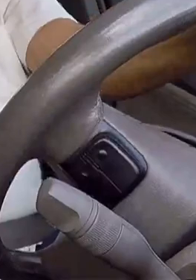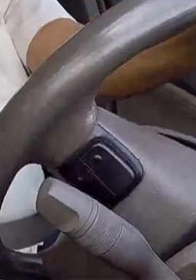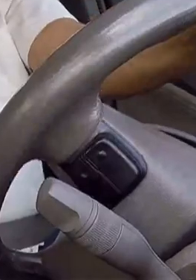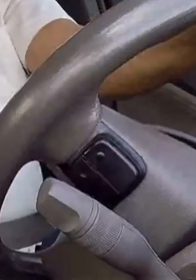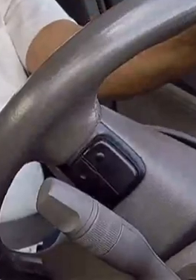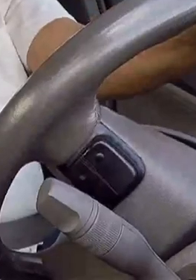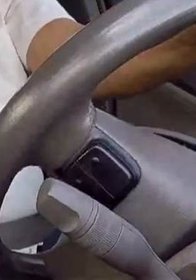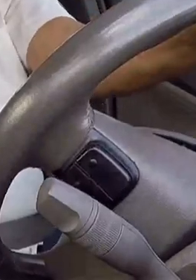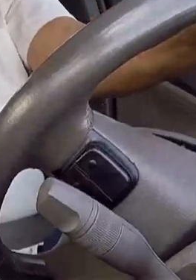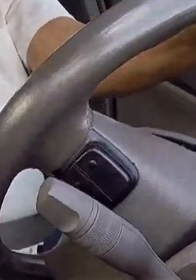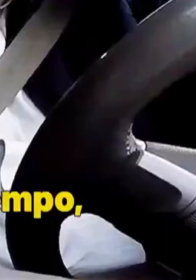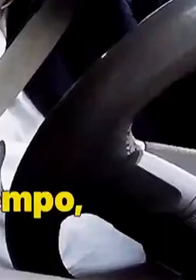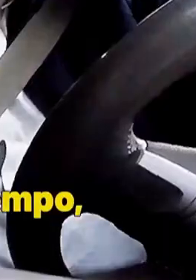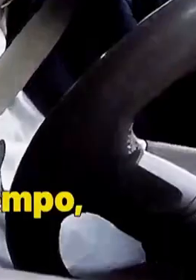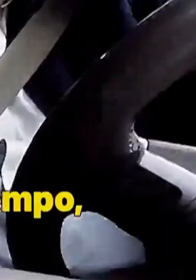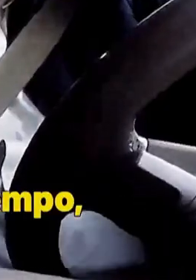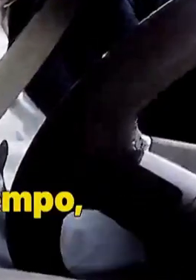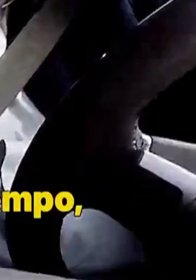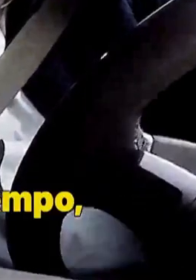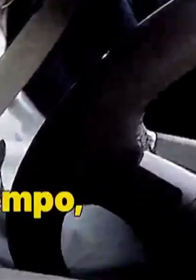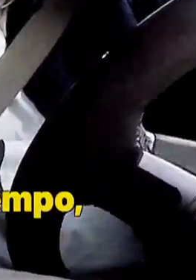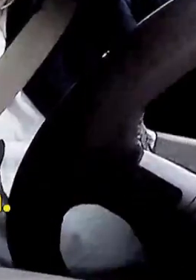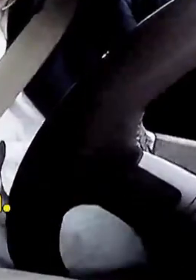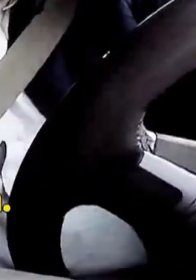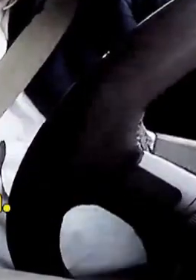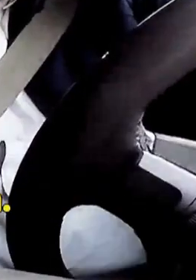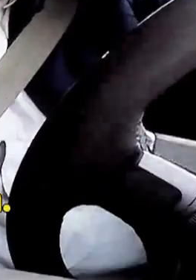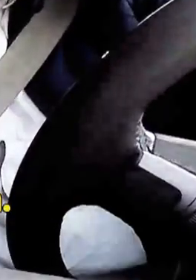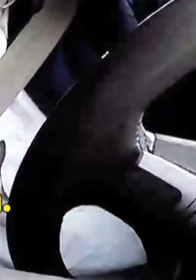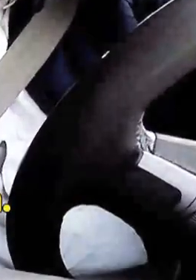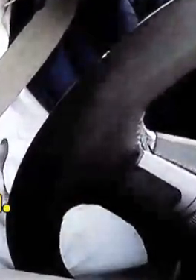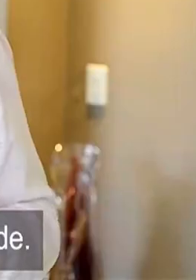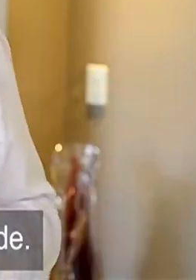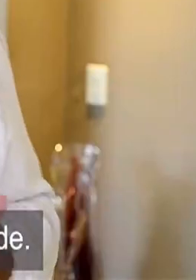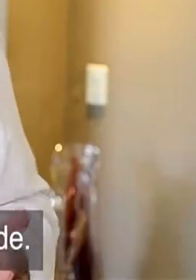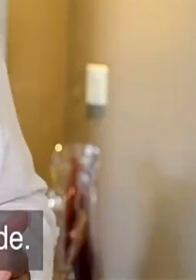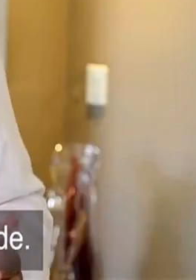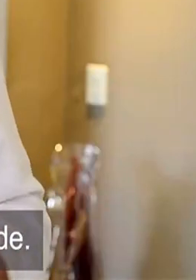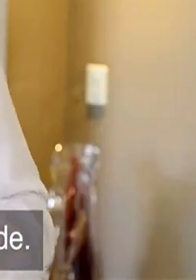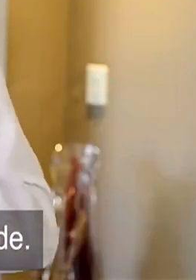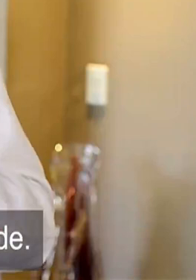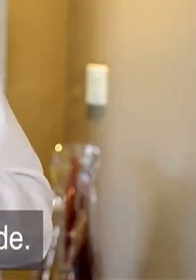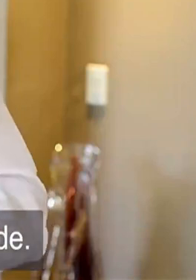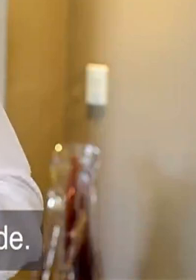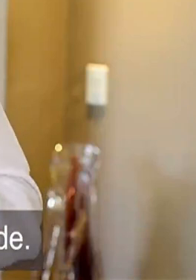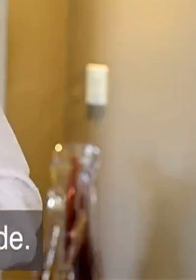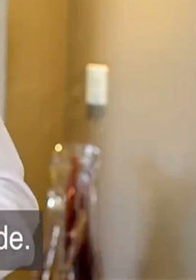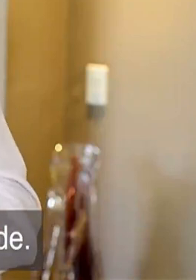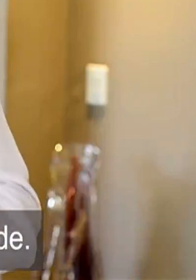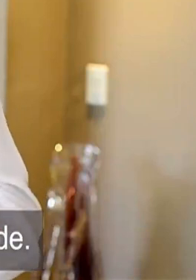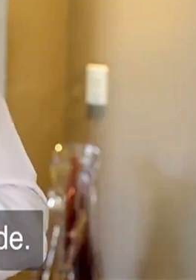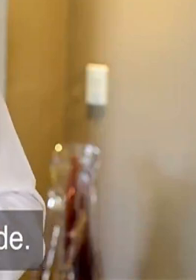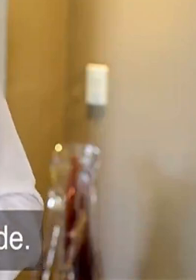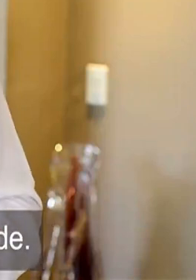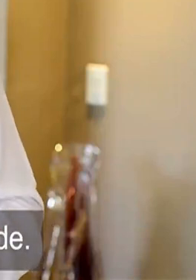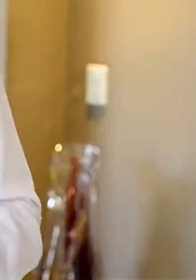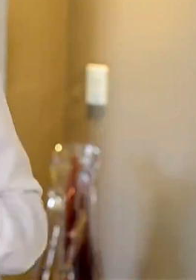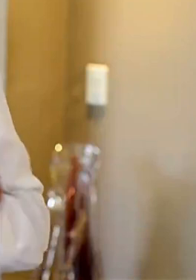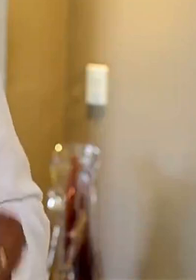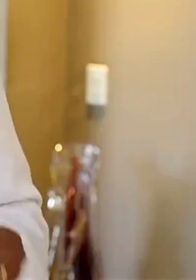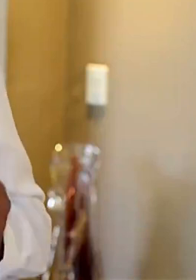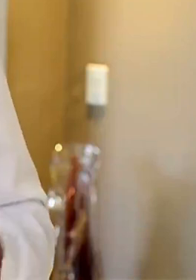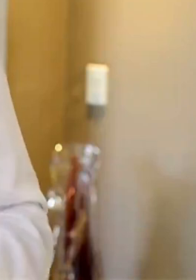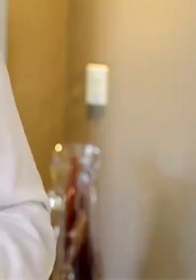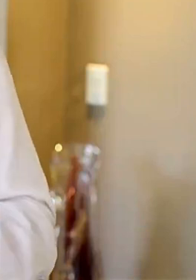internado numa santa casa. A minha mãe faz não sei quanto tempo que está esperando uma cirurgia. Valorização de todos os profissionais de saúde.